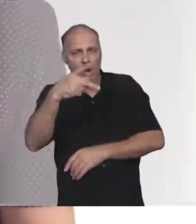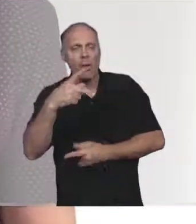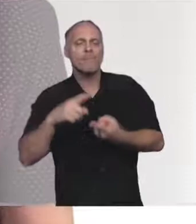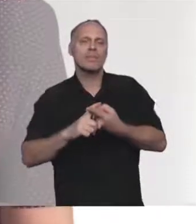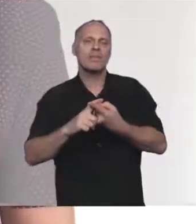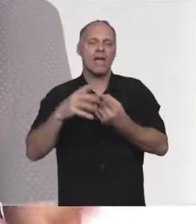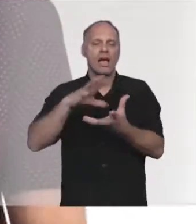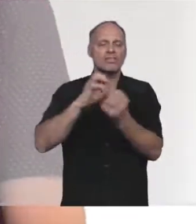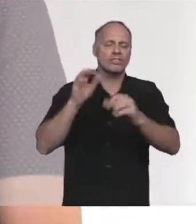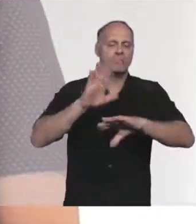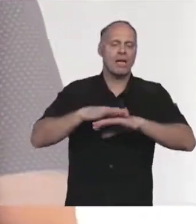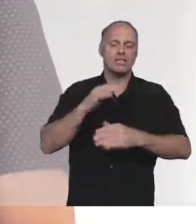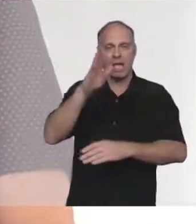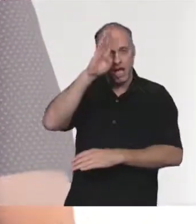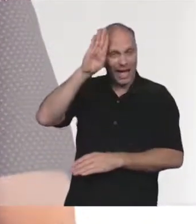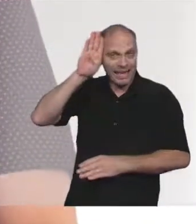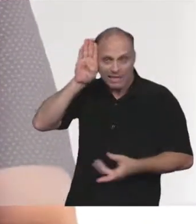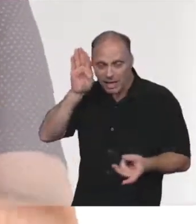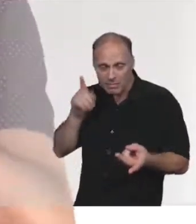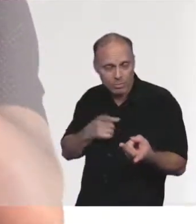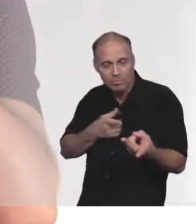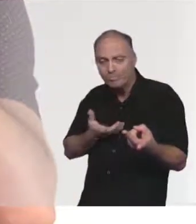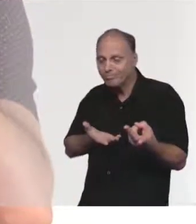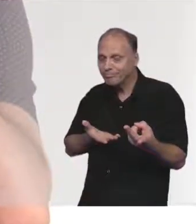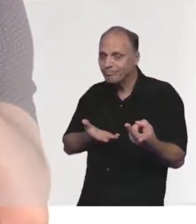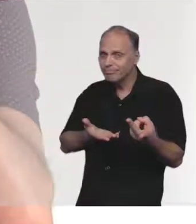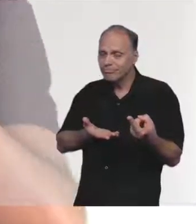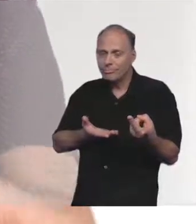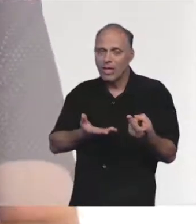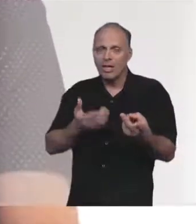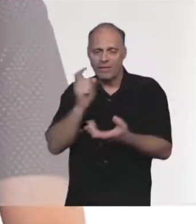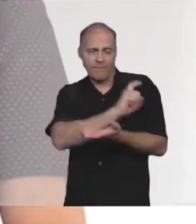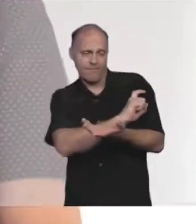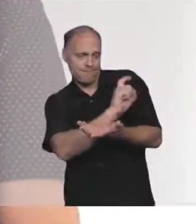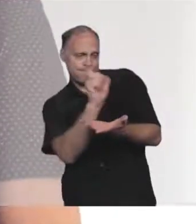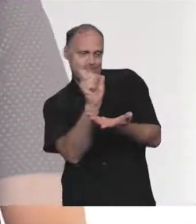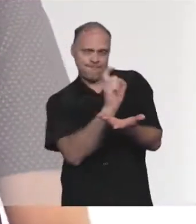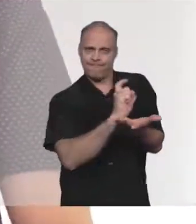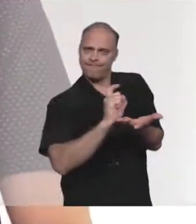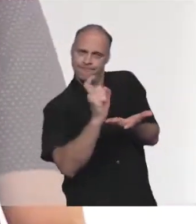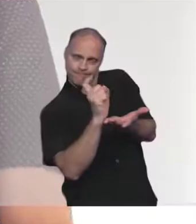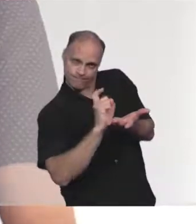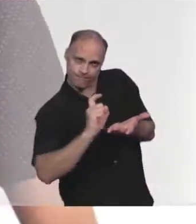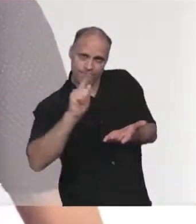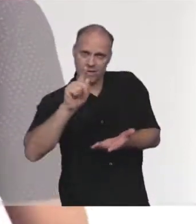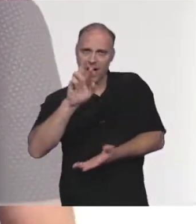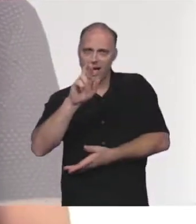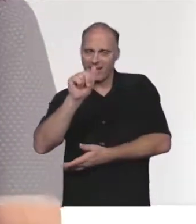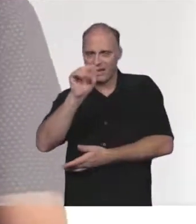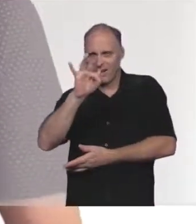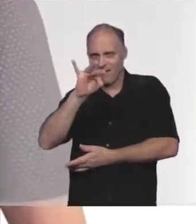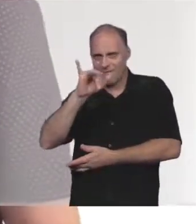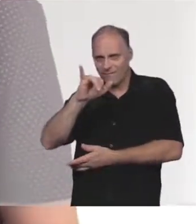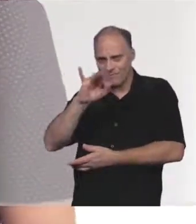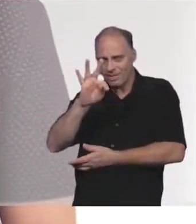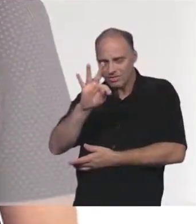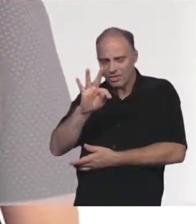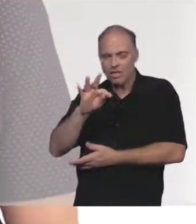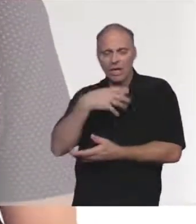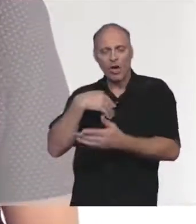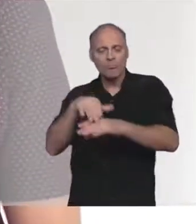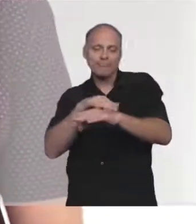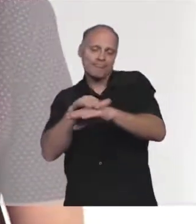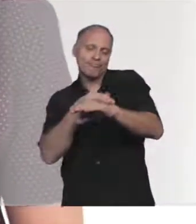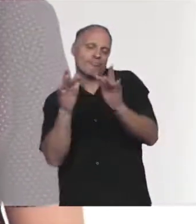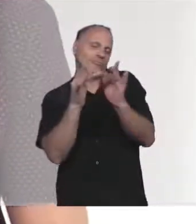pop, ou artistas mais acadêmicos, né? Ou o pessoal do grafite, que eram pessoas com quem eu